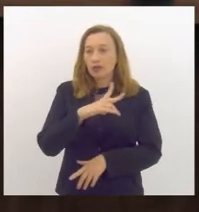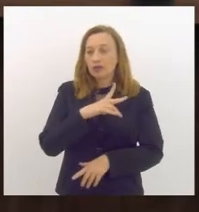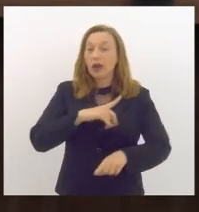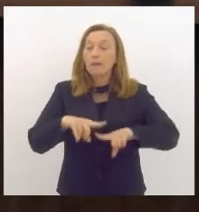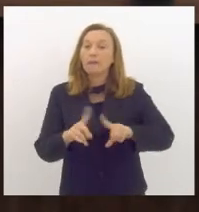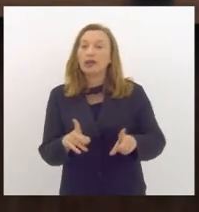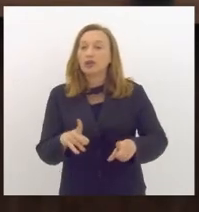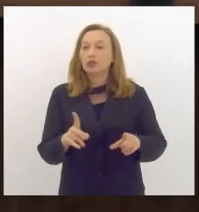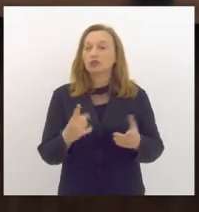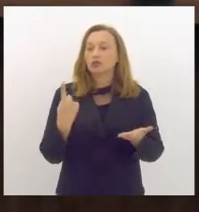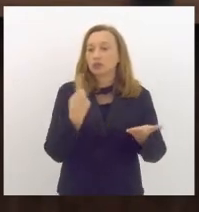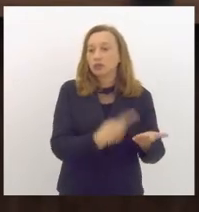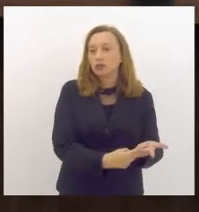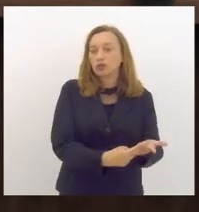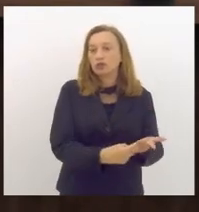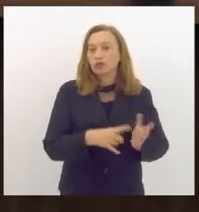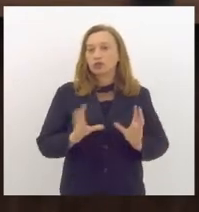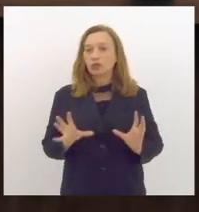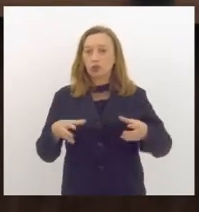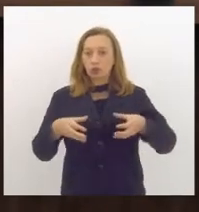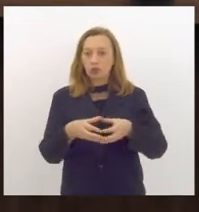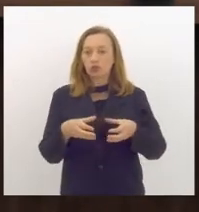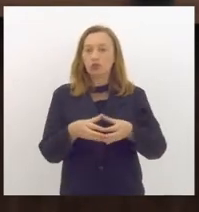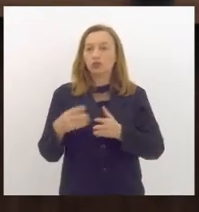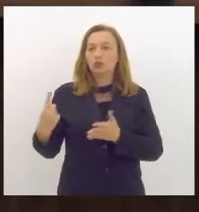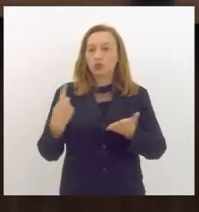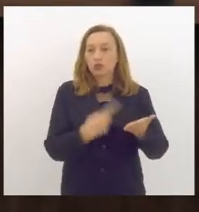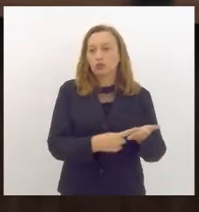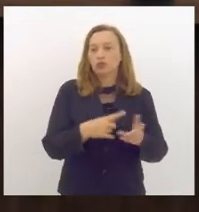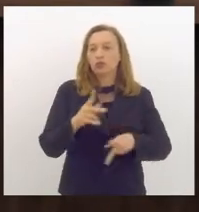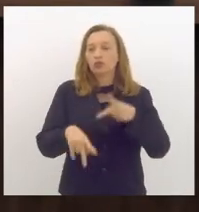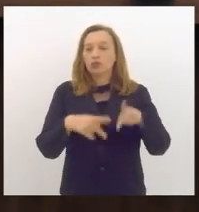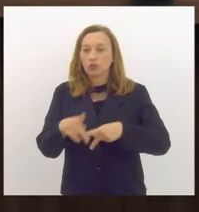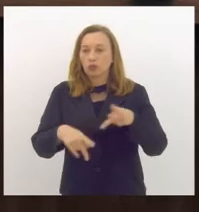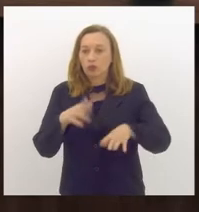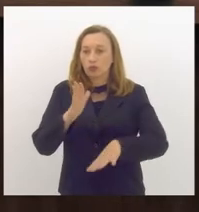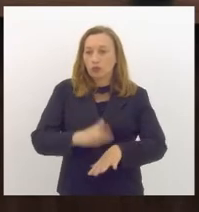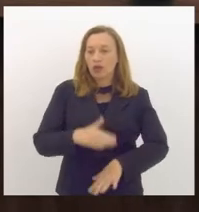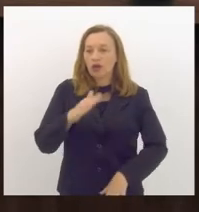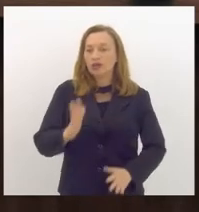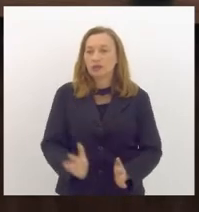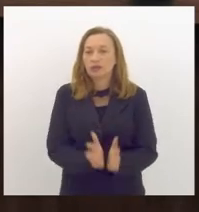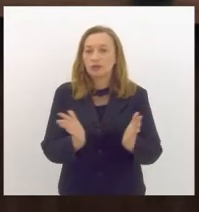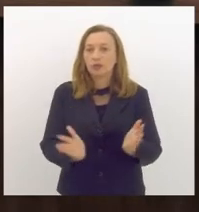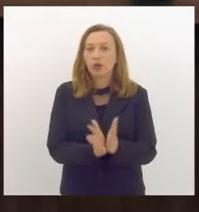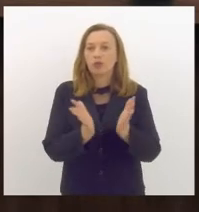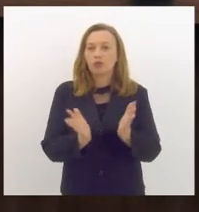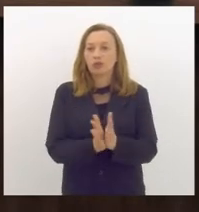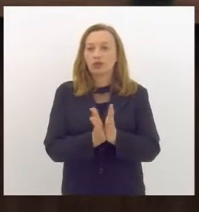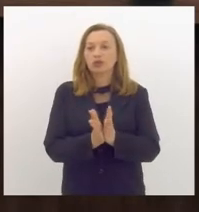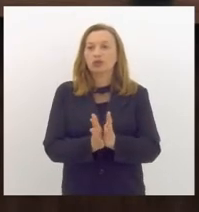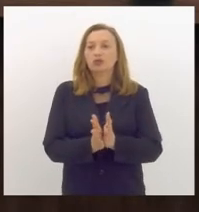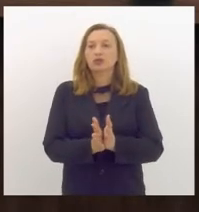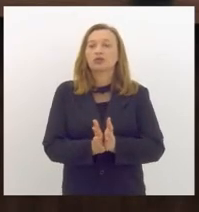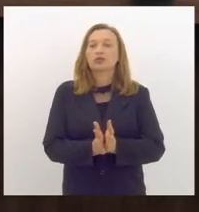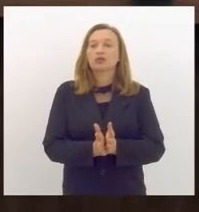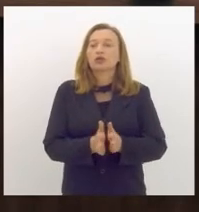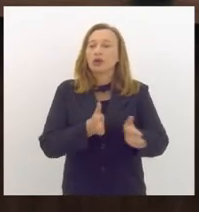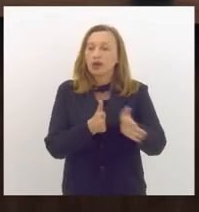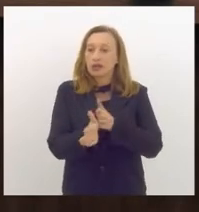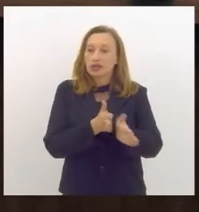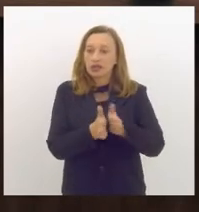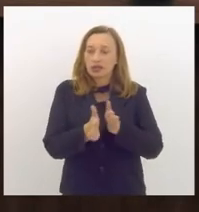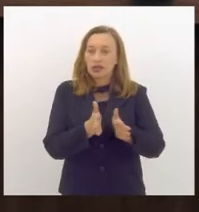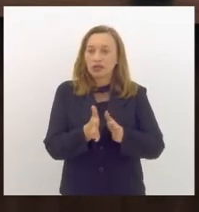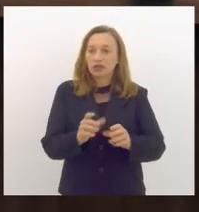compromisso com a coletividade, em compromisso com a população mais empobrecida, garantindo aí ao acesso ao